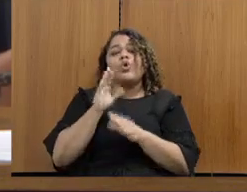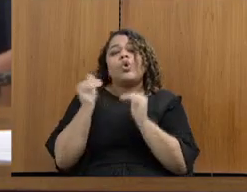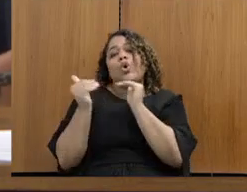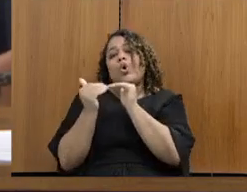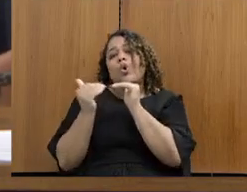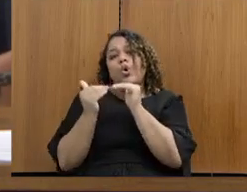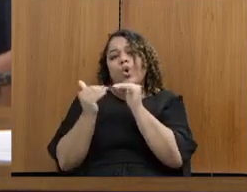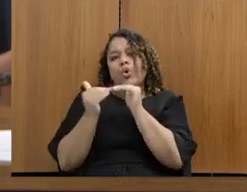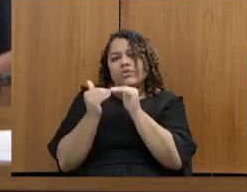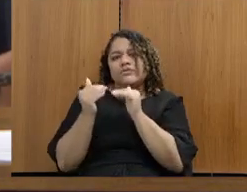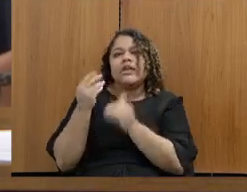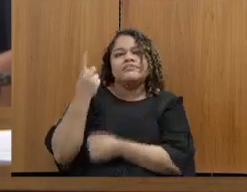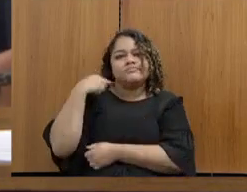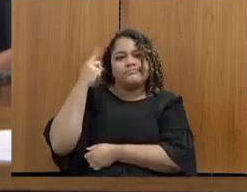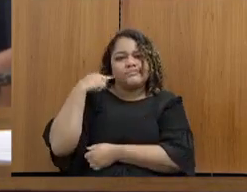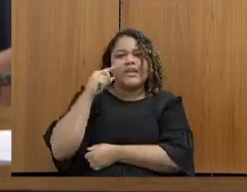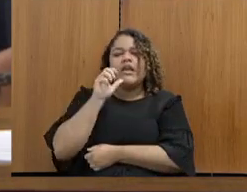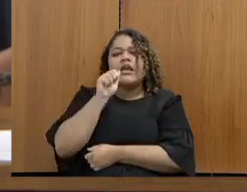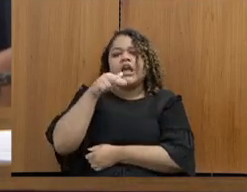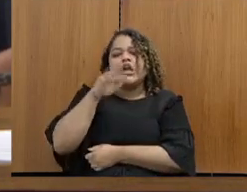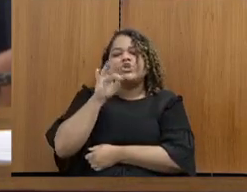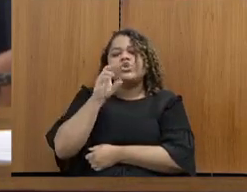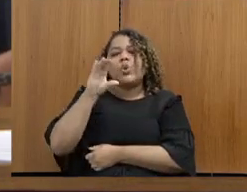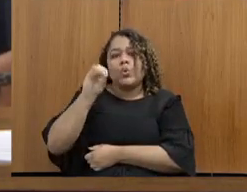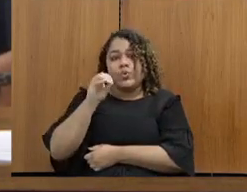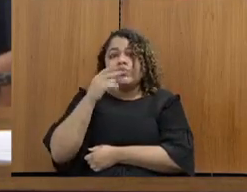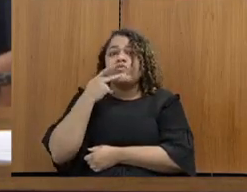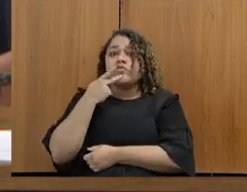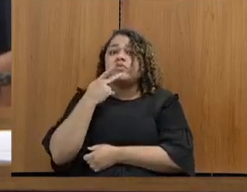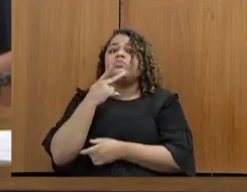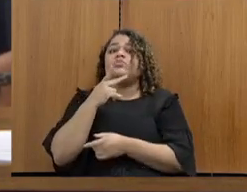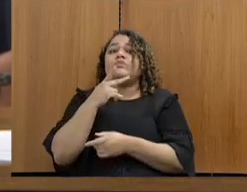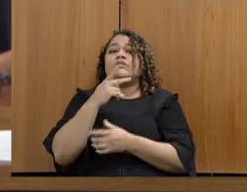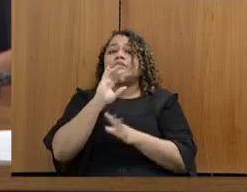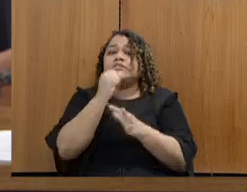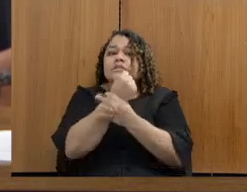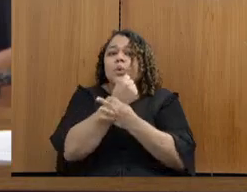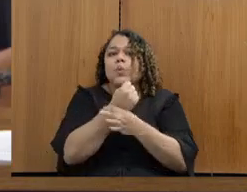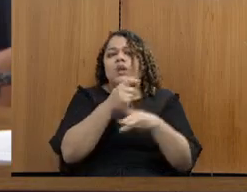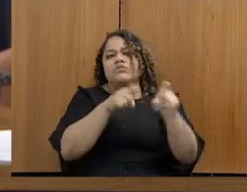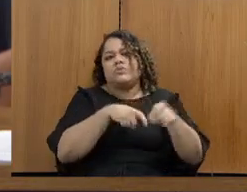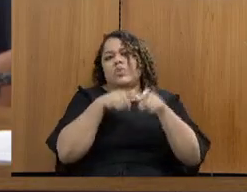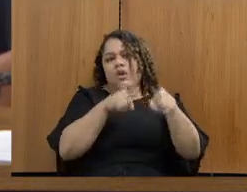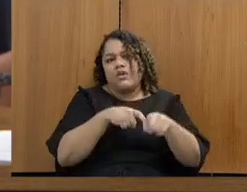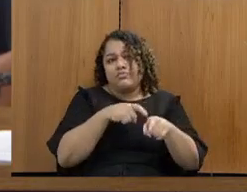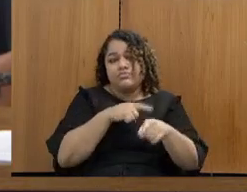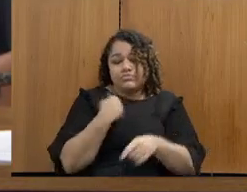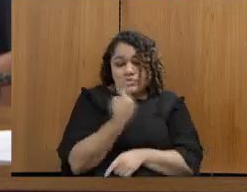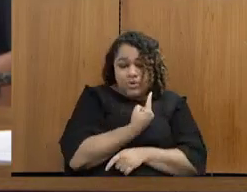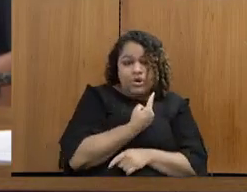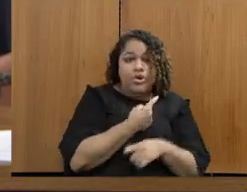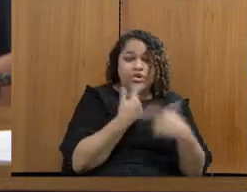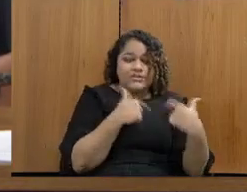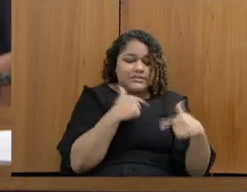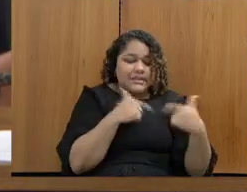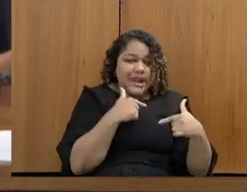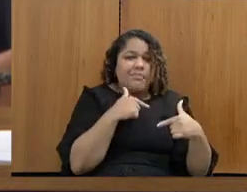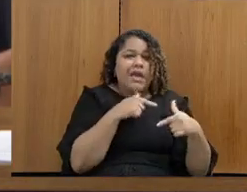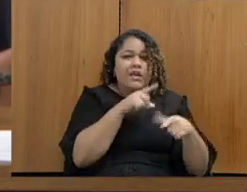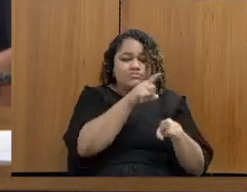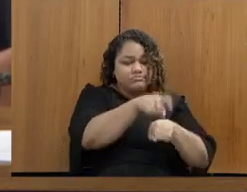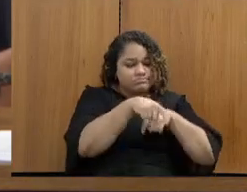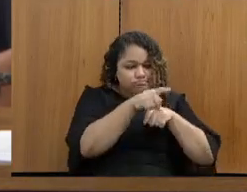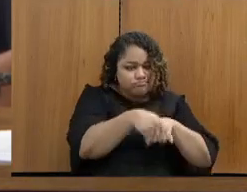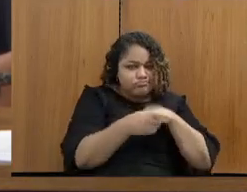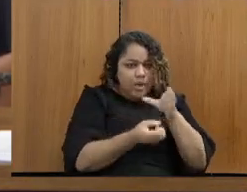Antônio Carlos sobre segurança no campo a gente também produtor rural tem muita preocupação com relação a isso e